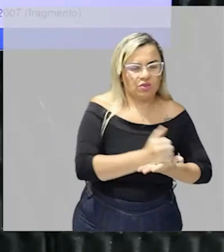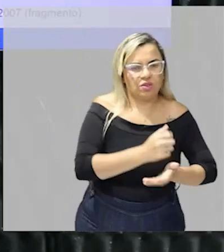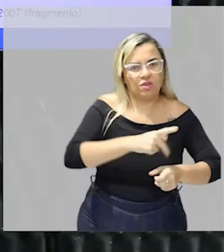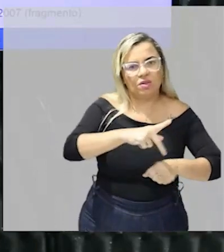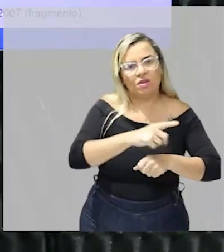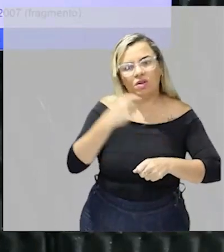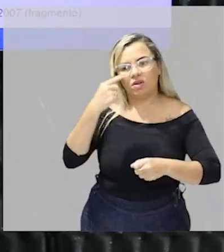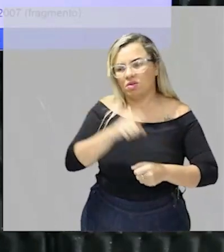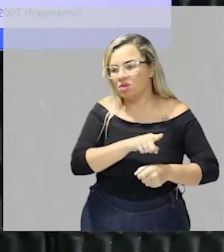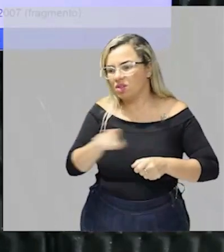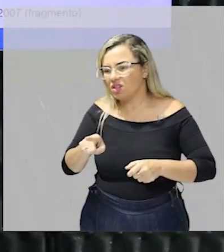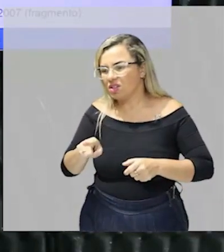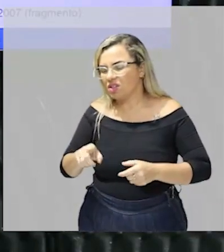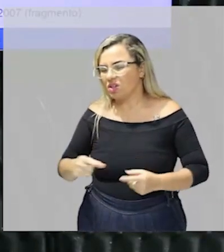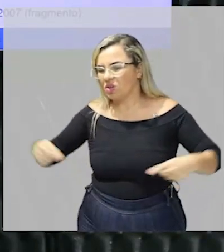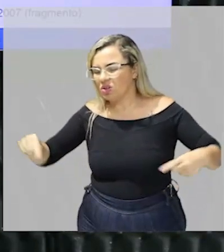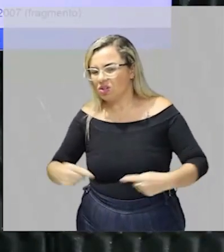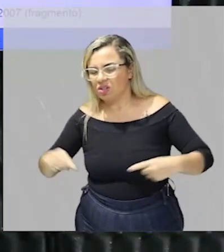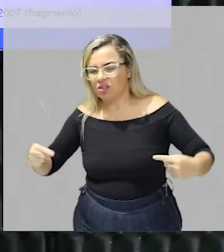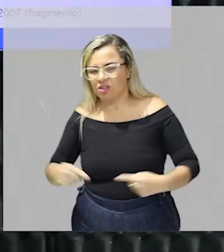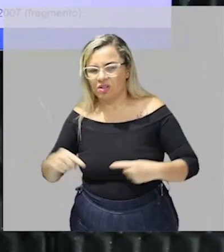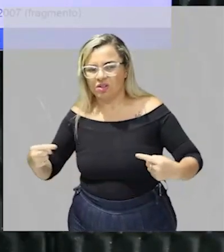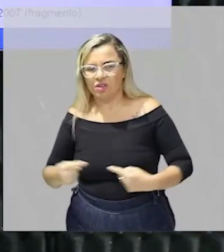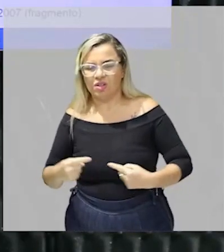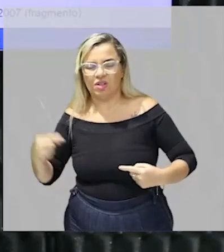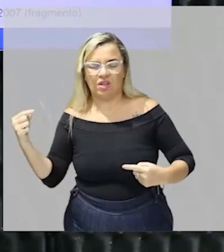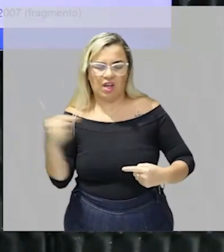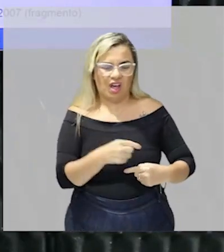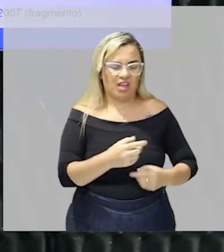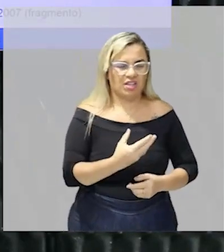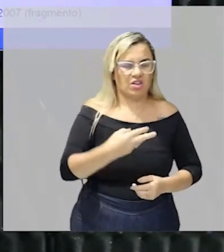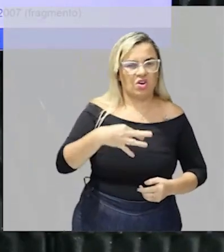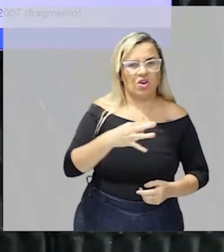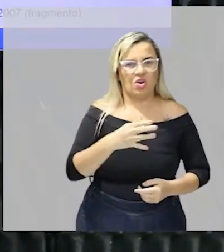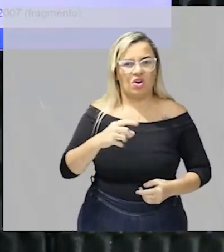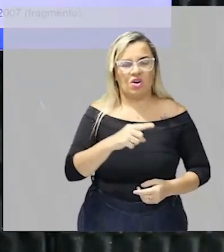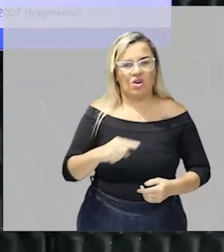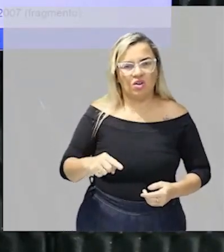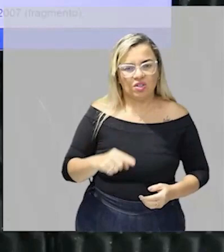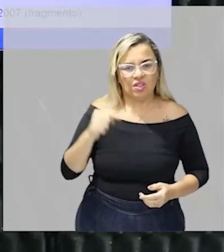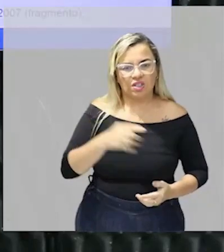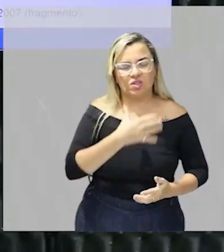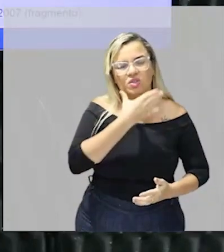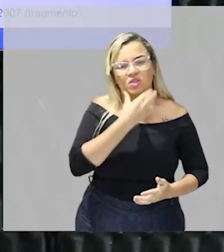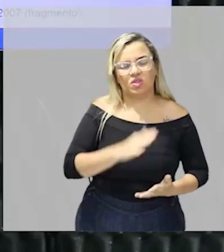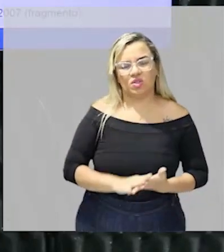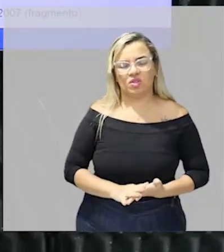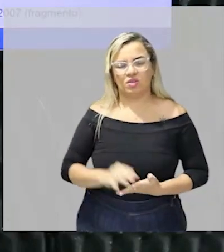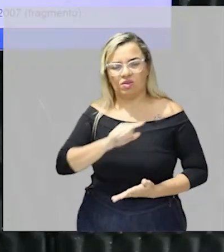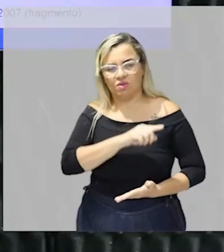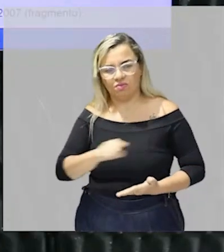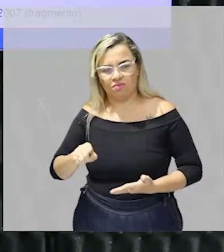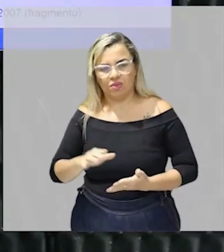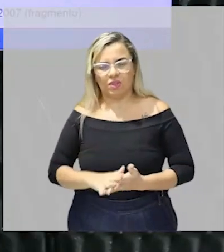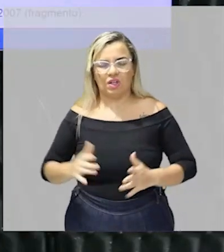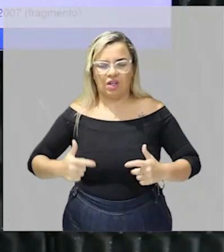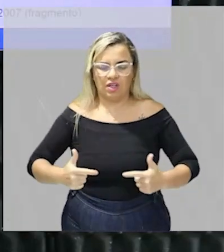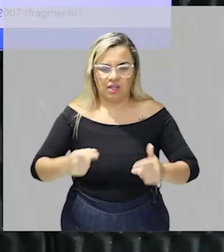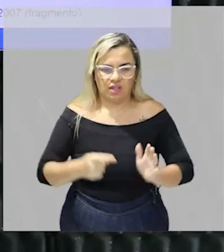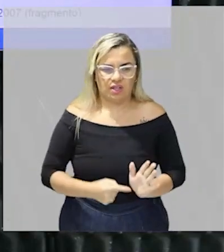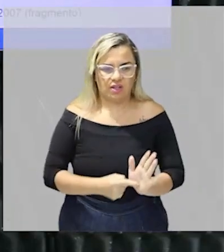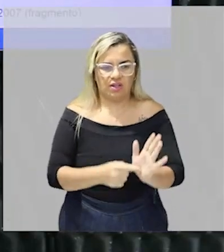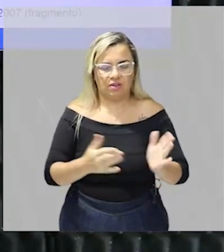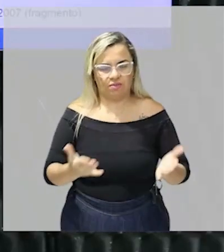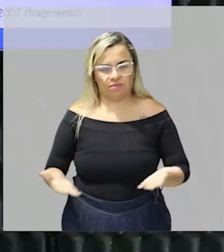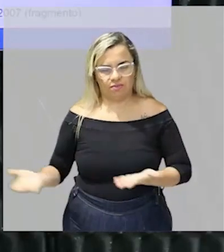espanhóis, a sua resistência a Cortés e seus homens, com guerra, com conflito.